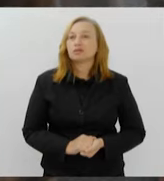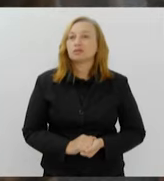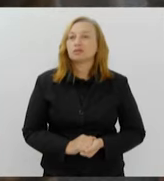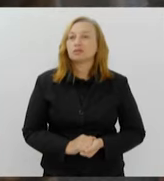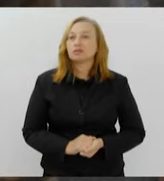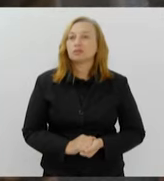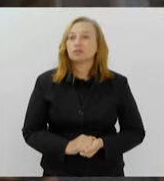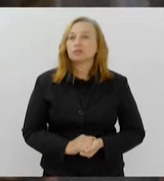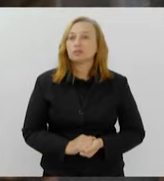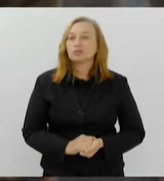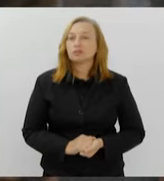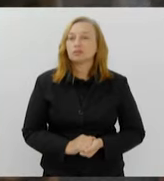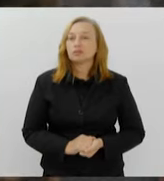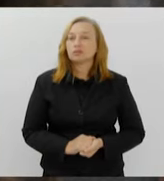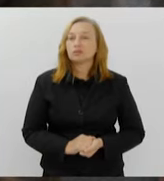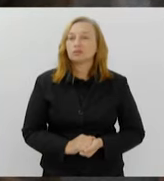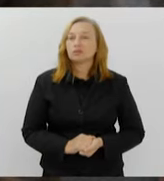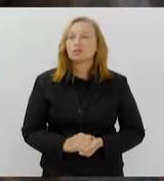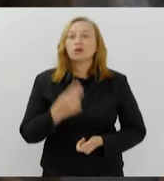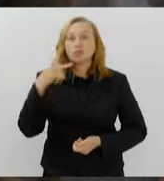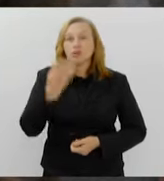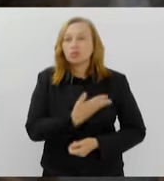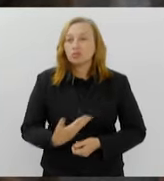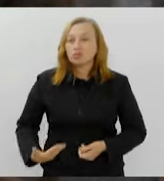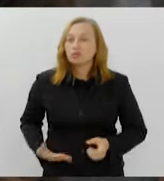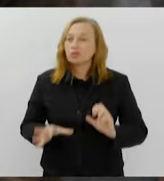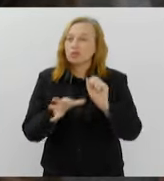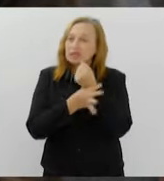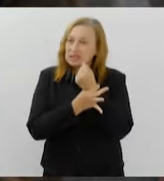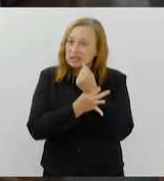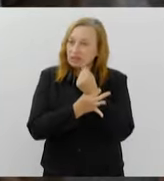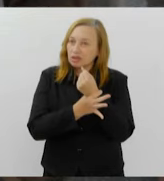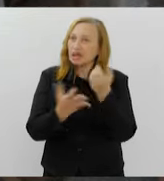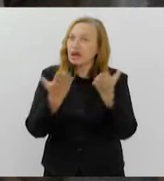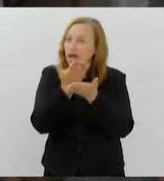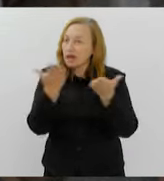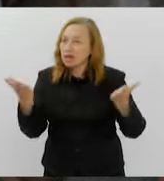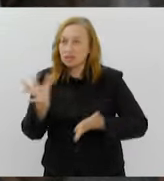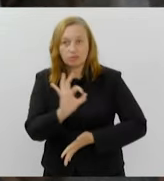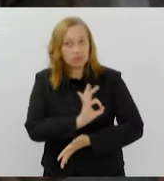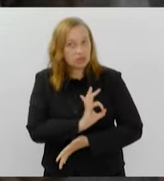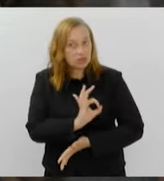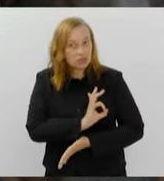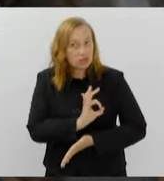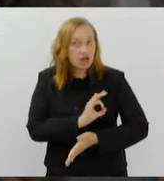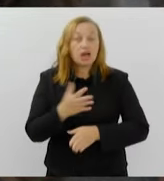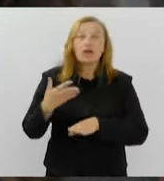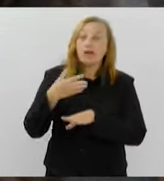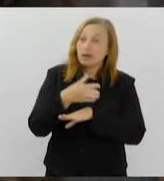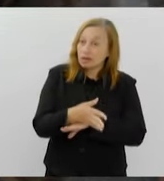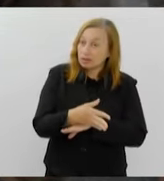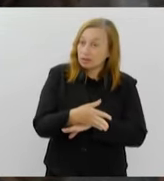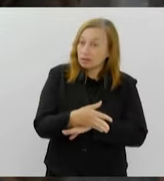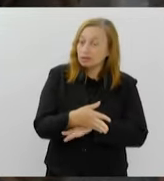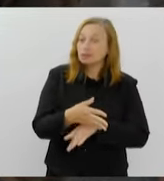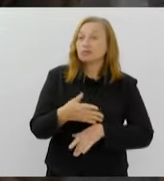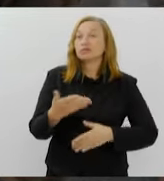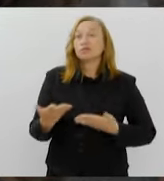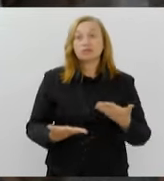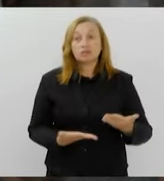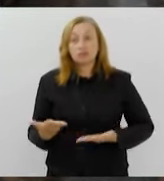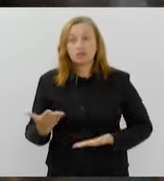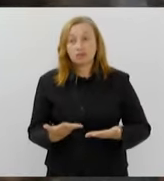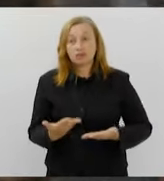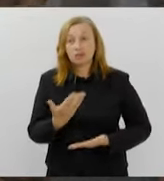vamos construindo política pública para garantir a esses policiais que hora entram ao serviço público